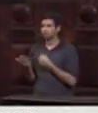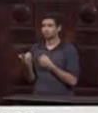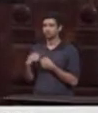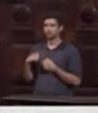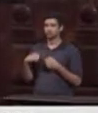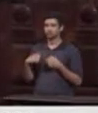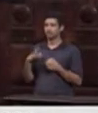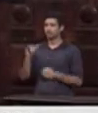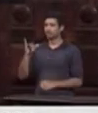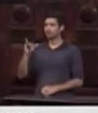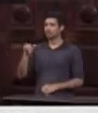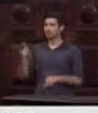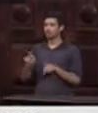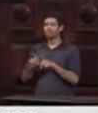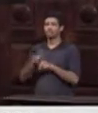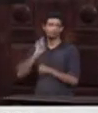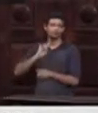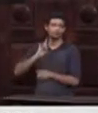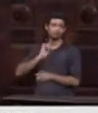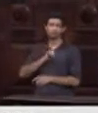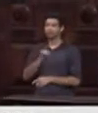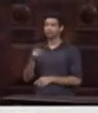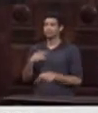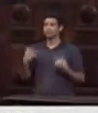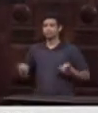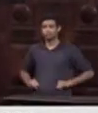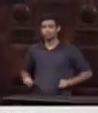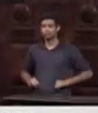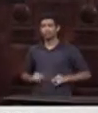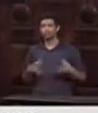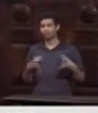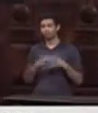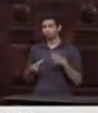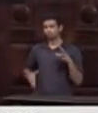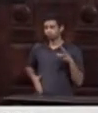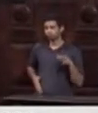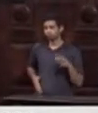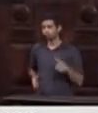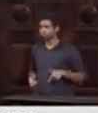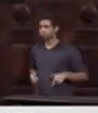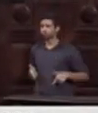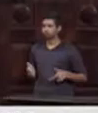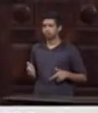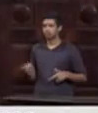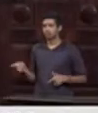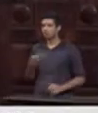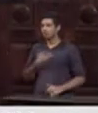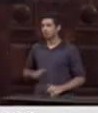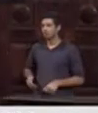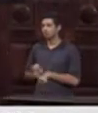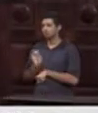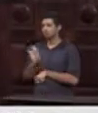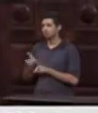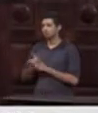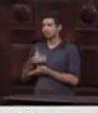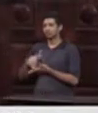fluminenses passam a ser subjugados pelas forças do crime. E o governador do Estado e o secretário de Segurança,